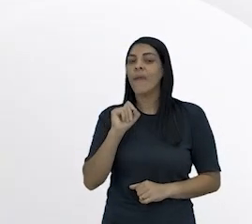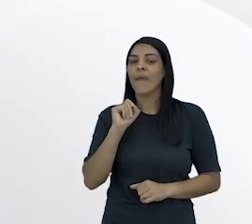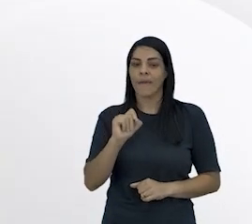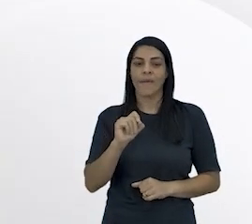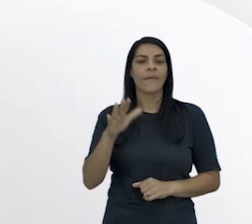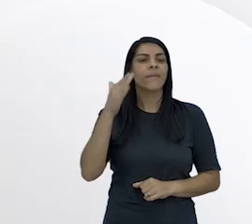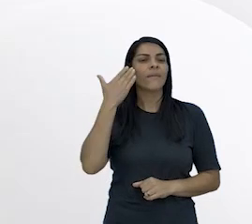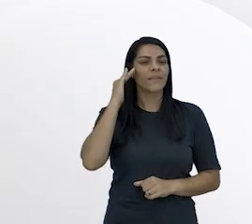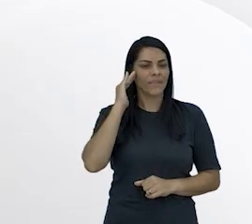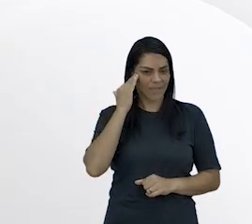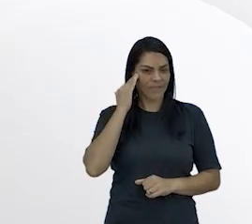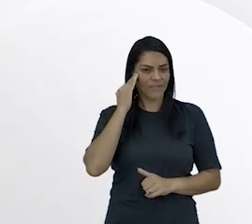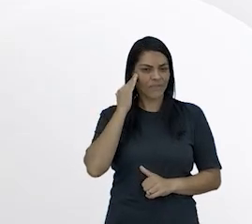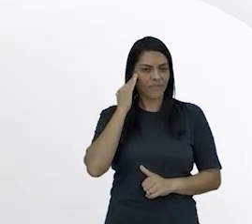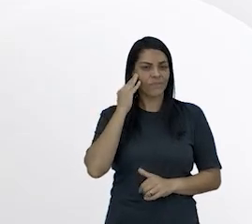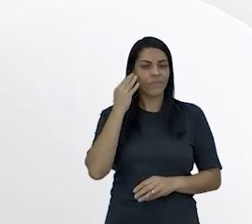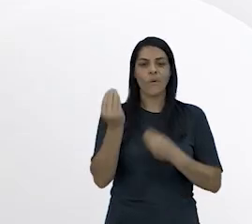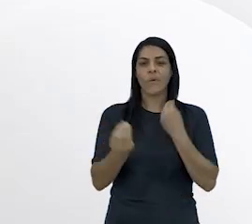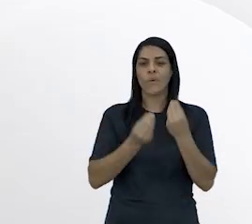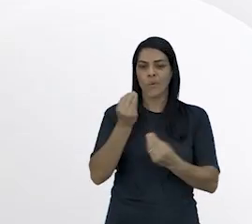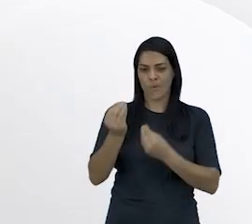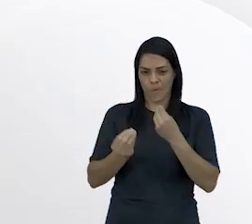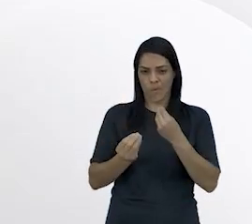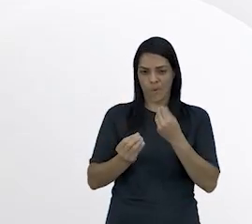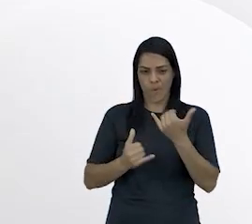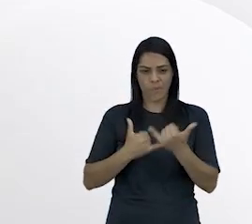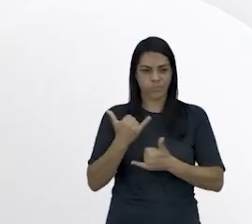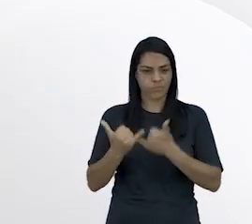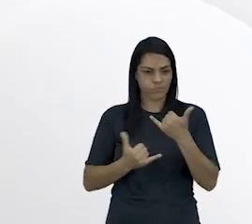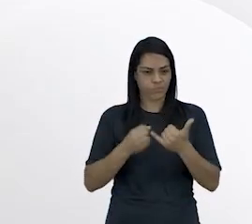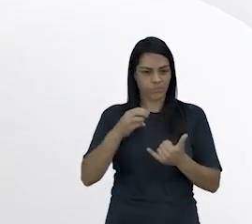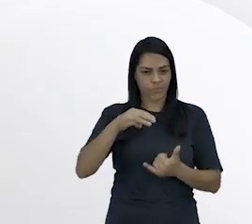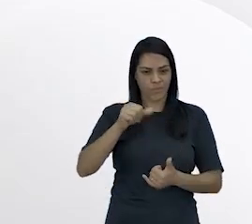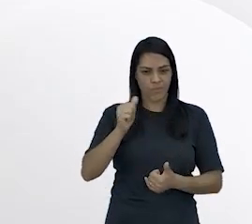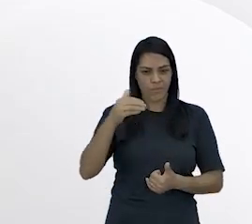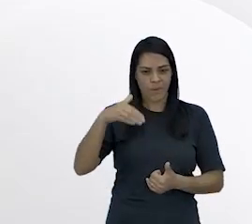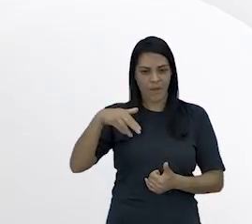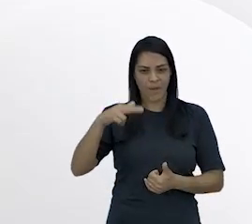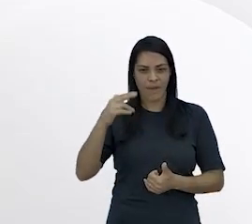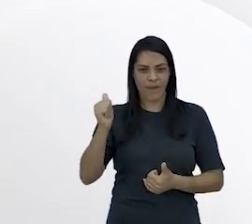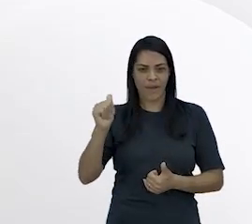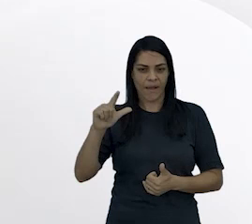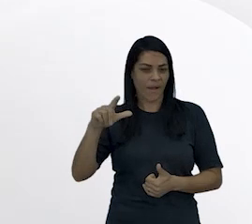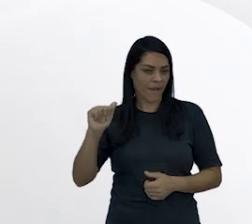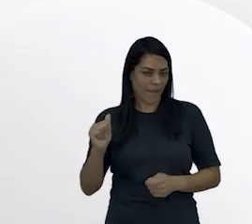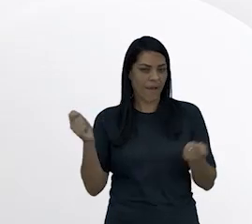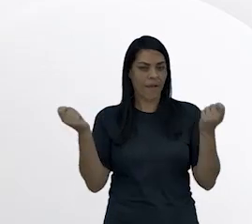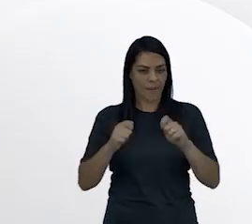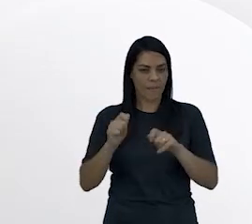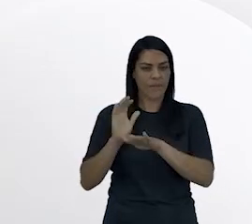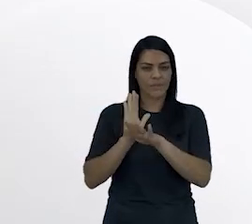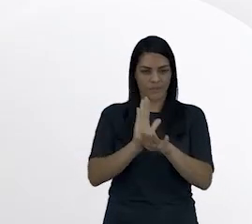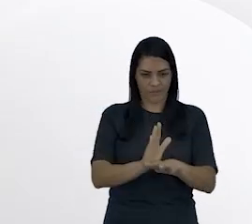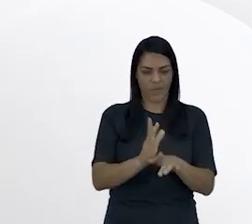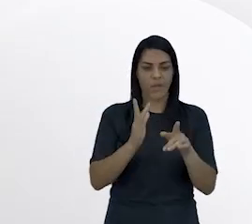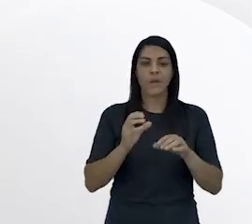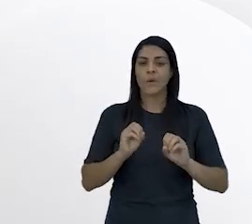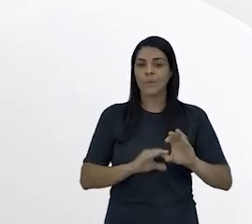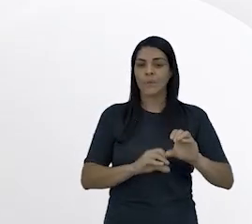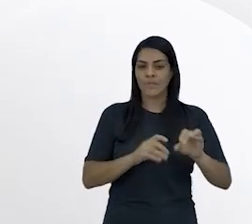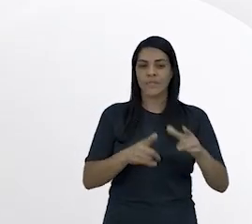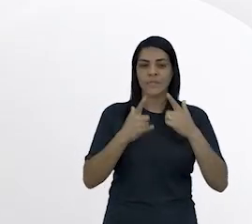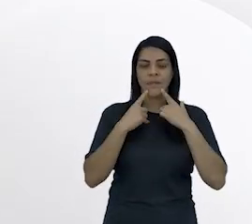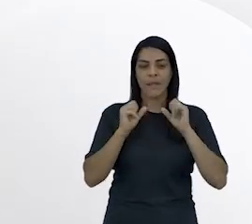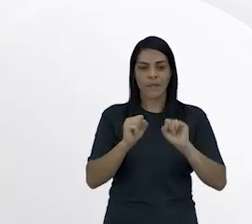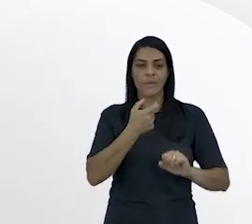são entender como o jogo Mancala pode auxiliar no ensino da língua inglesa